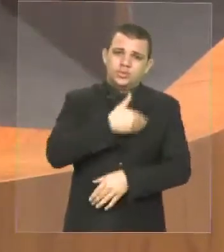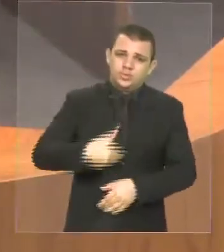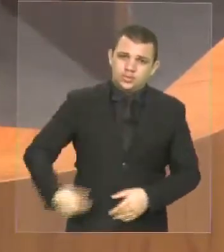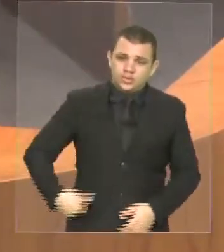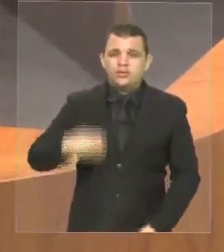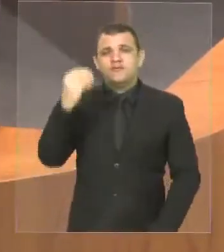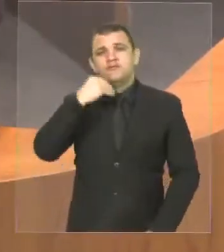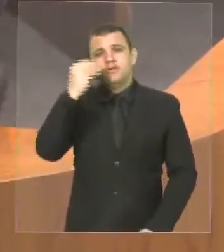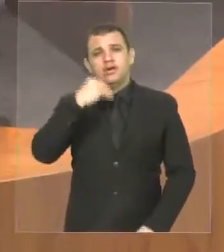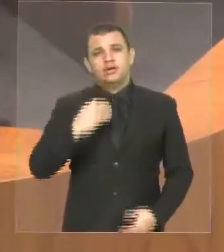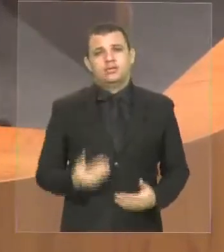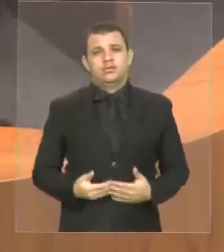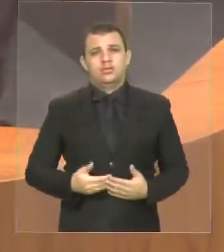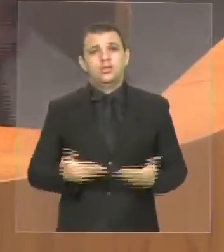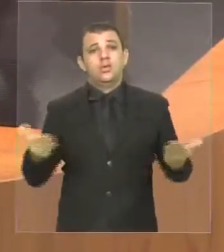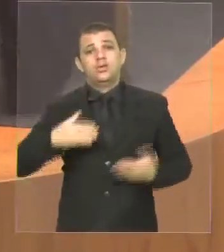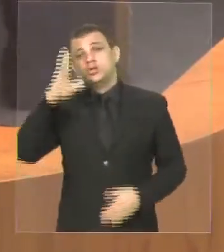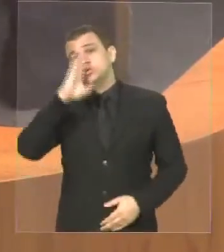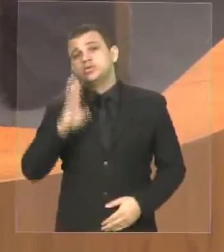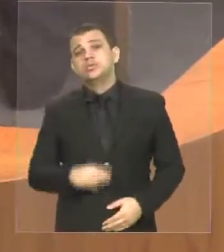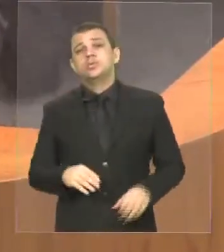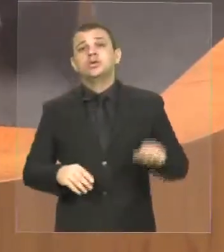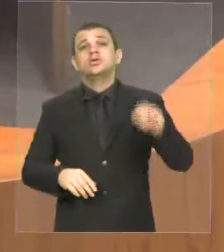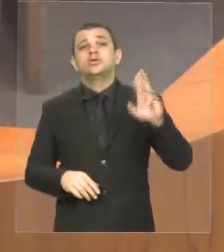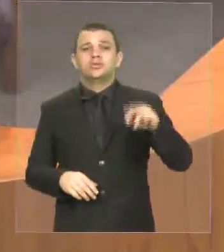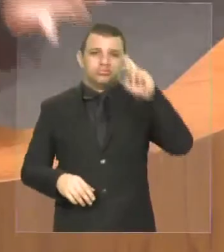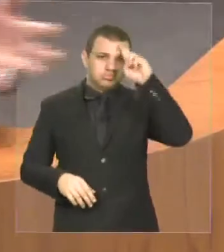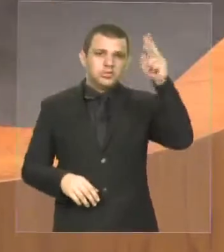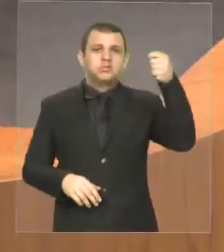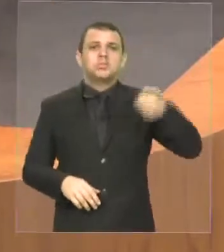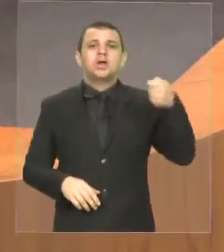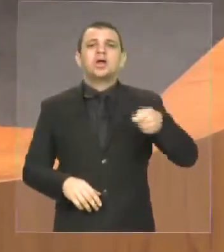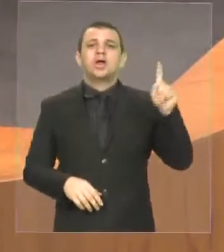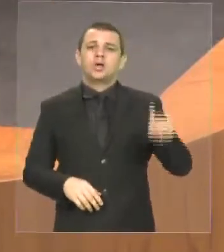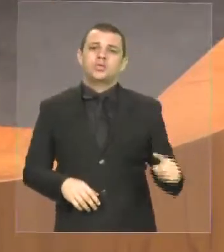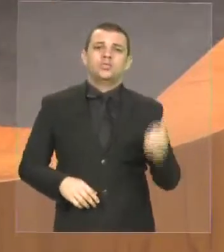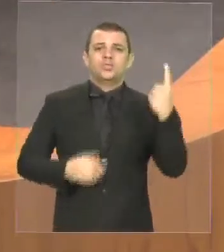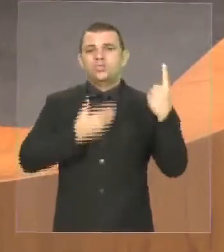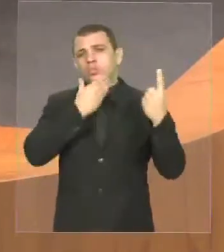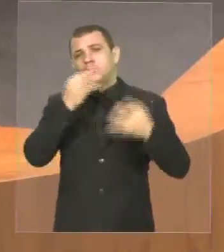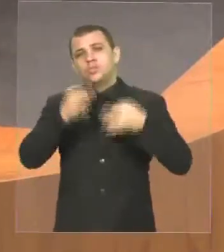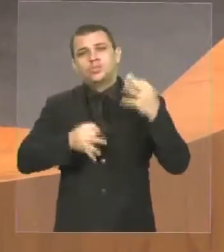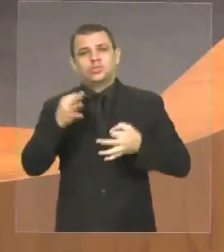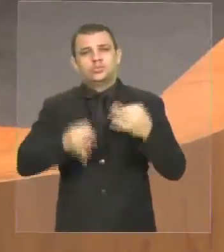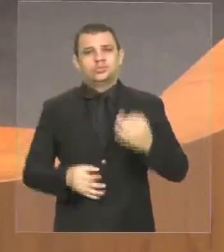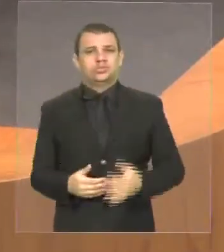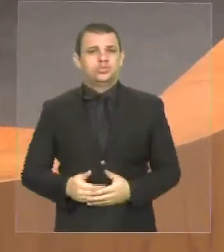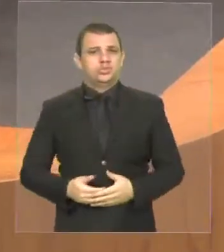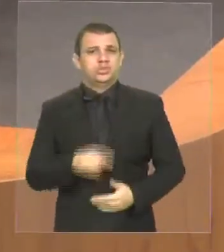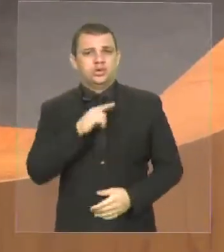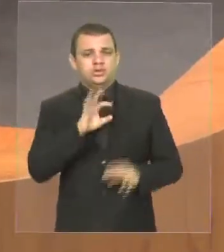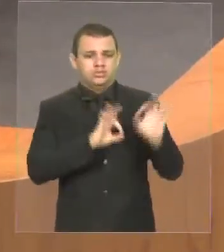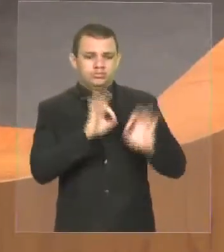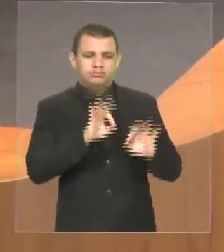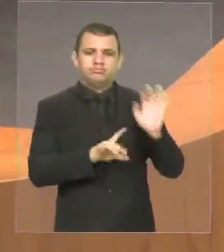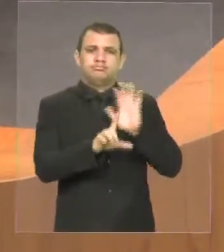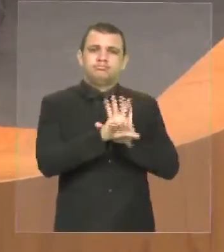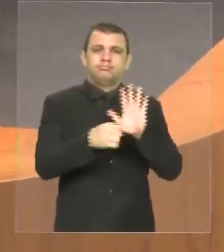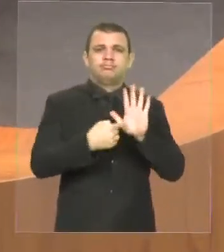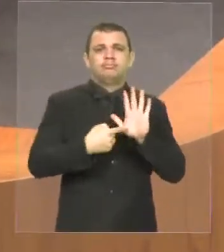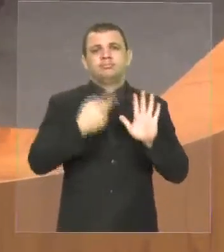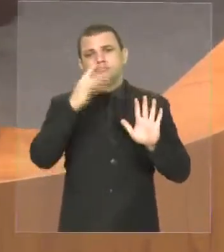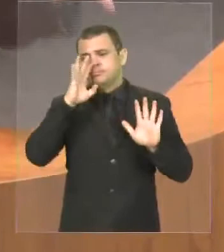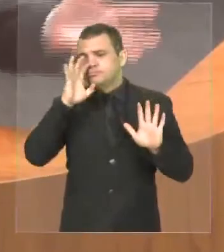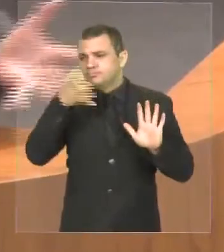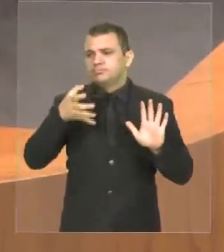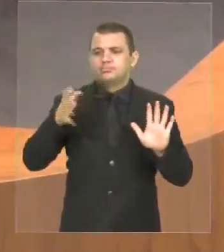está sendo comandado praticamente por um juiz, que em qualquer tipo de mexer em uma legislação, o juiz vai dizer assim, e